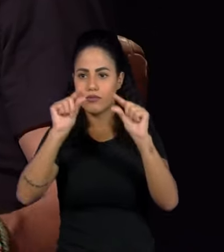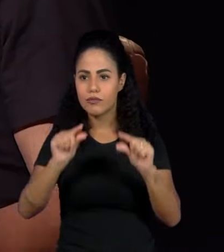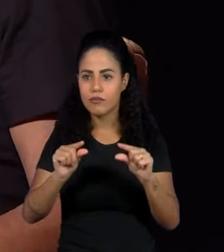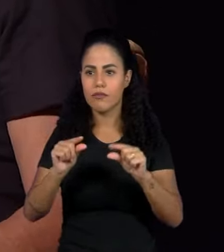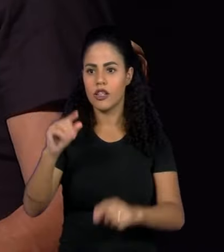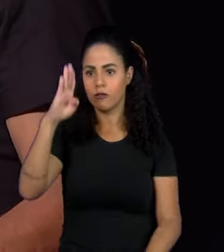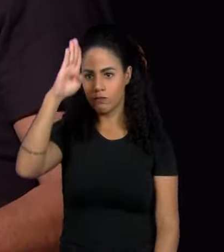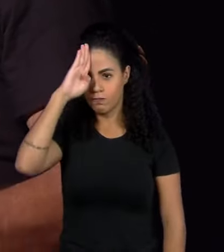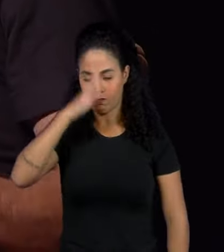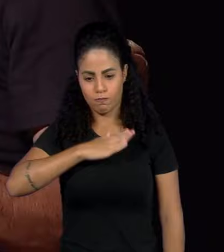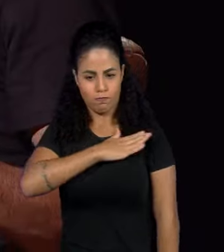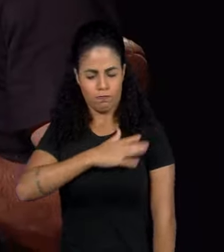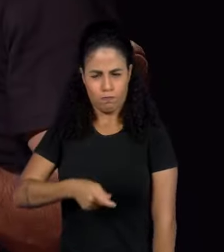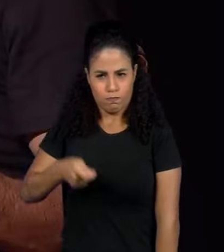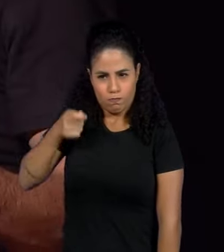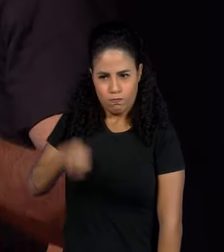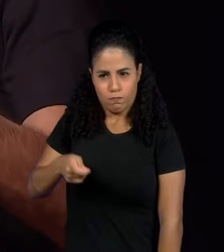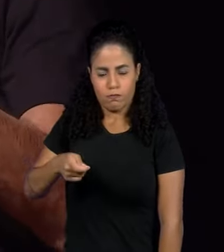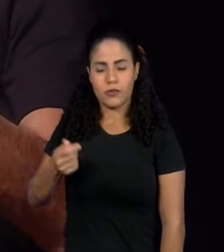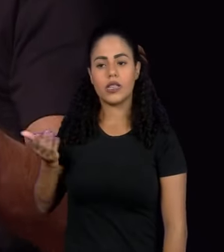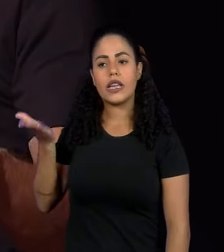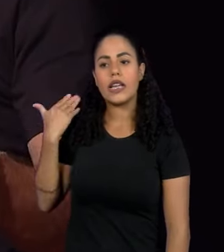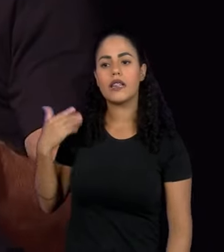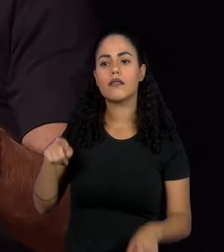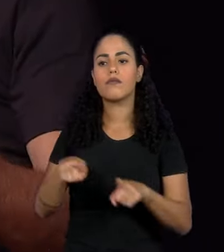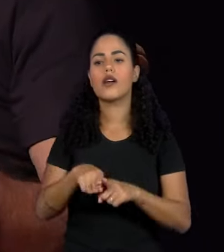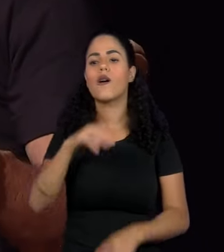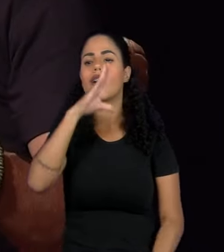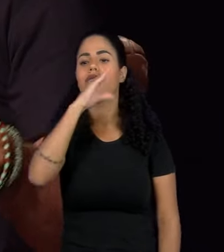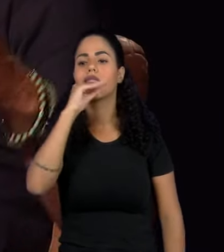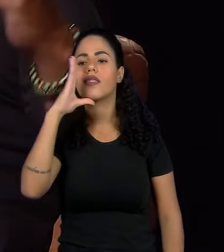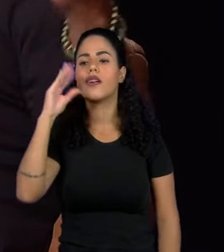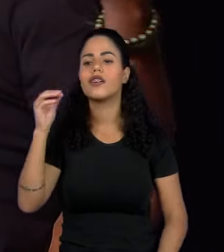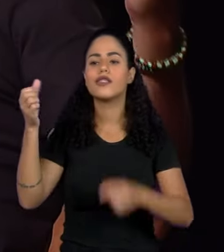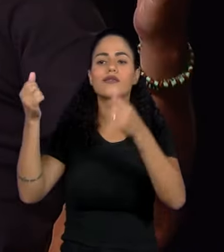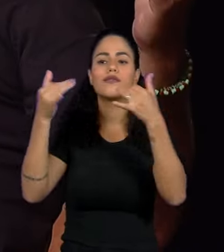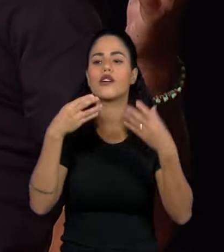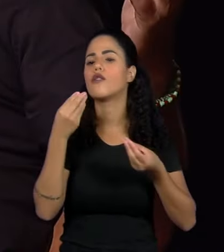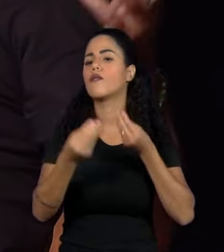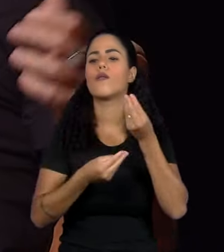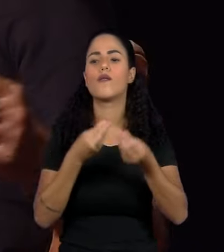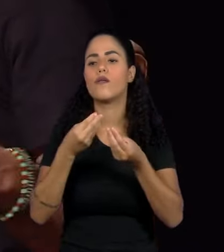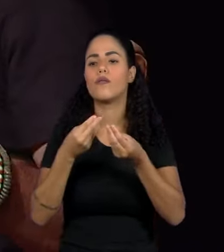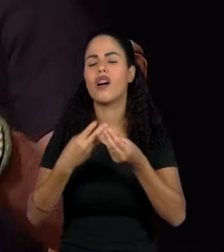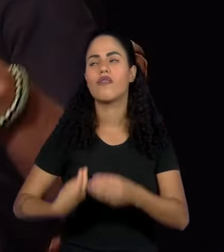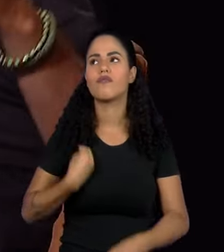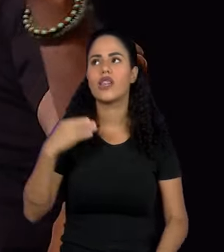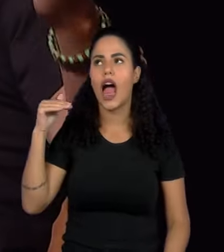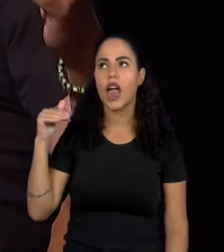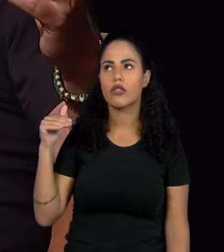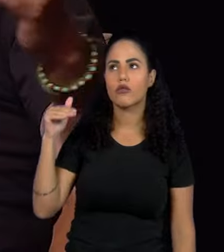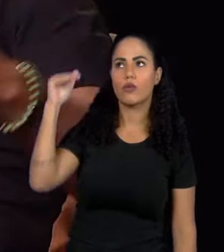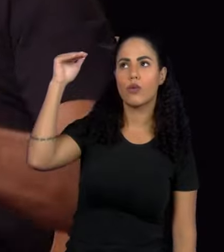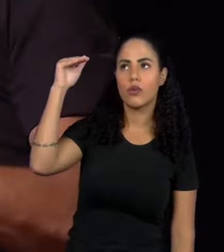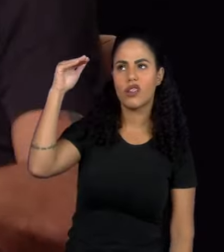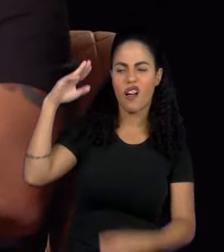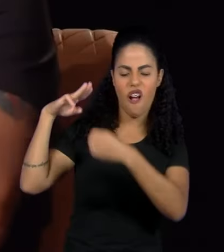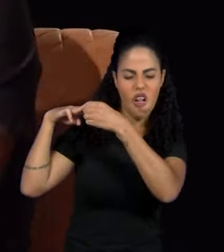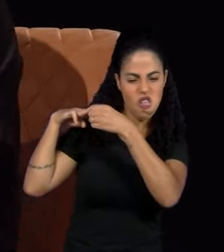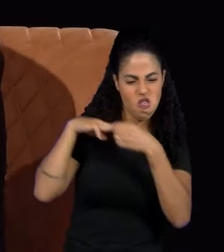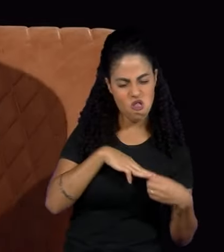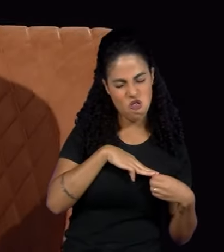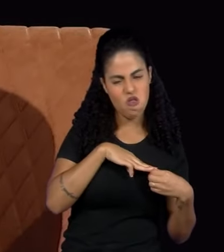militar. Era assim, era como um adolescente falar sobre o mundo adulto, entendeu? A opressão,